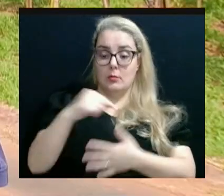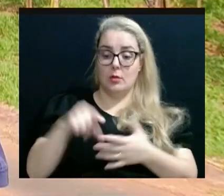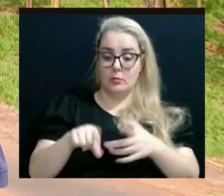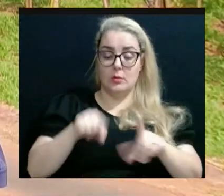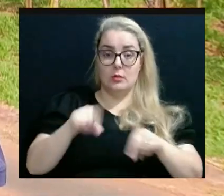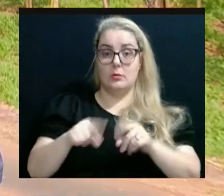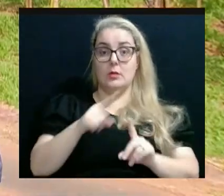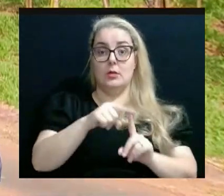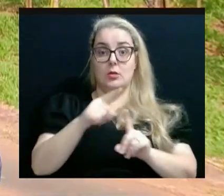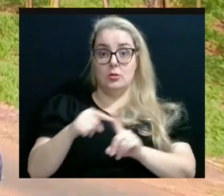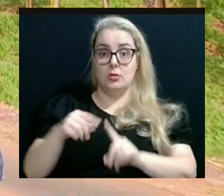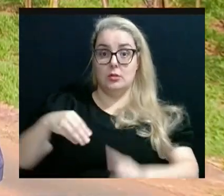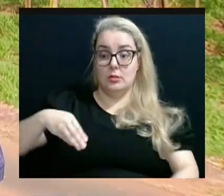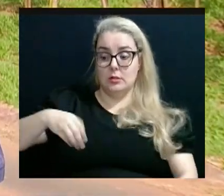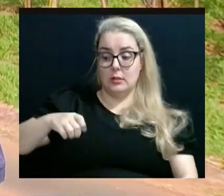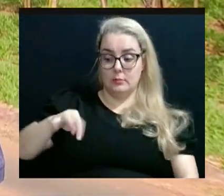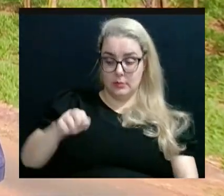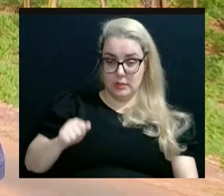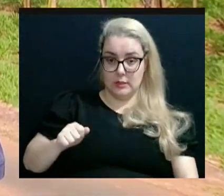da mata nativa,